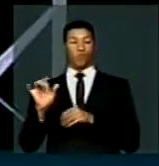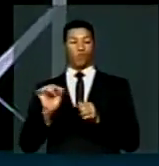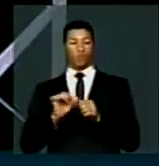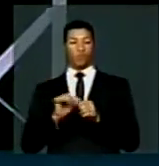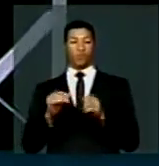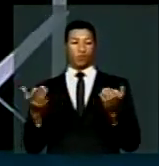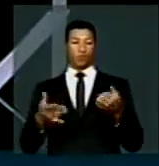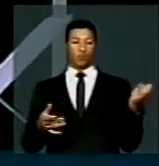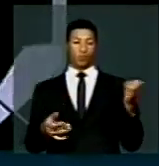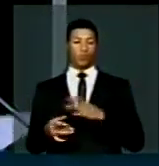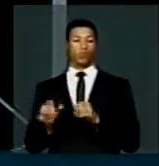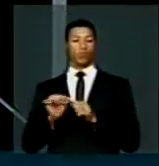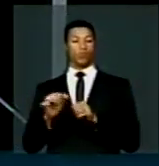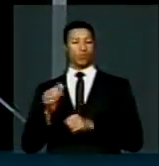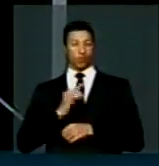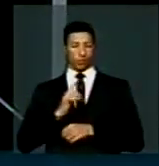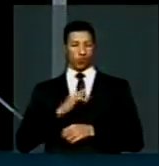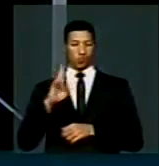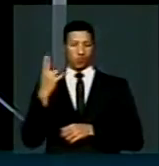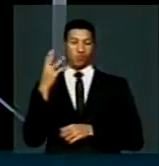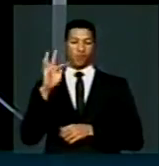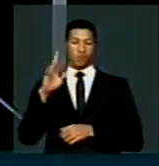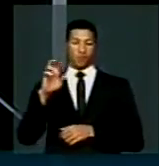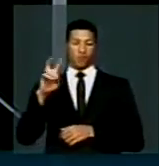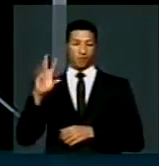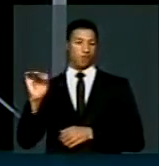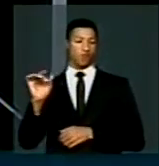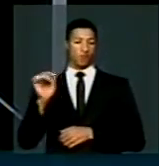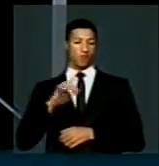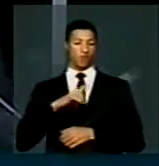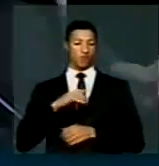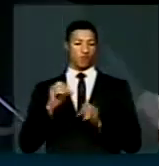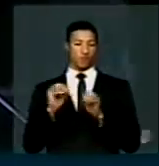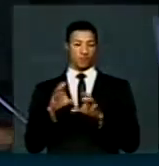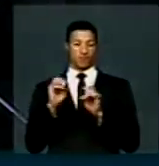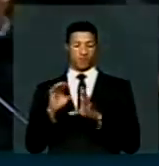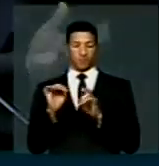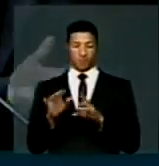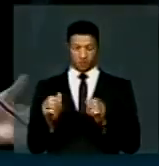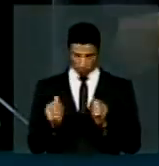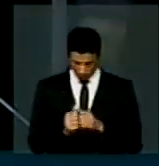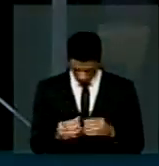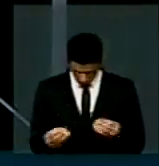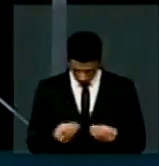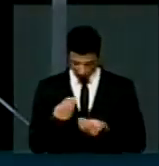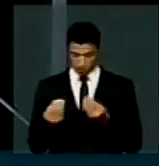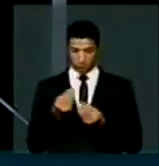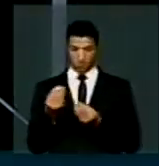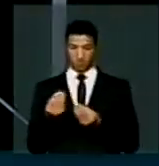restaurado, que conta a história do frevo, que ensina